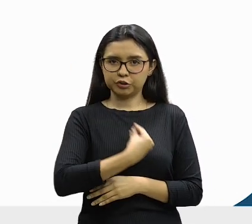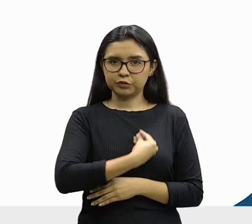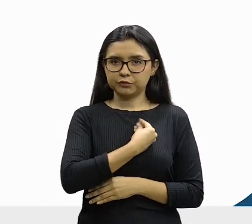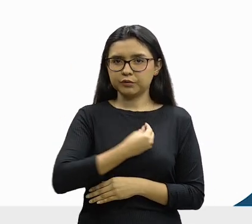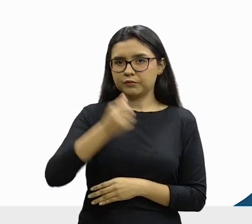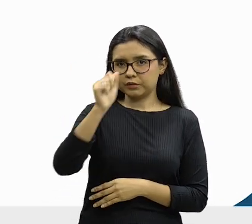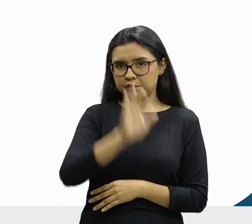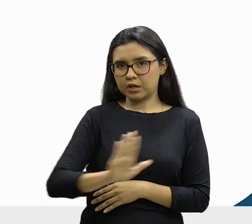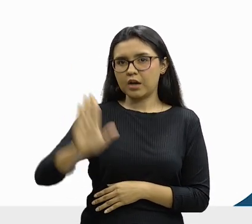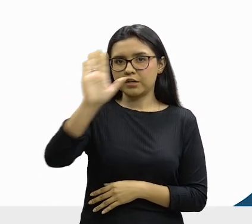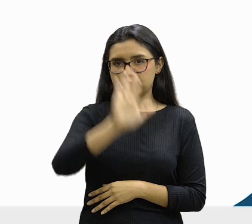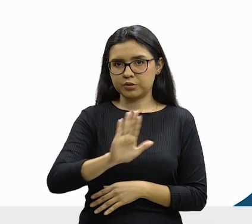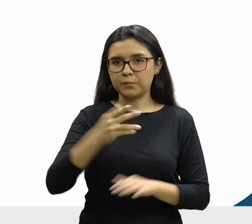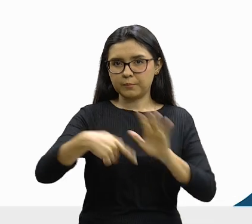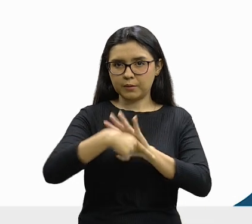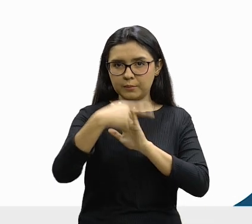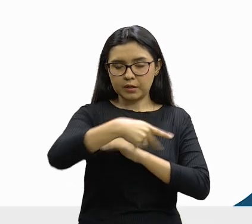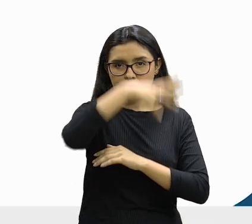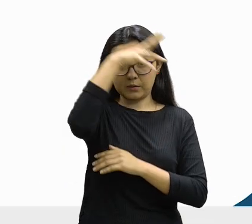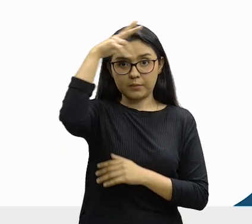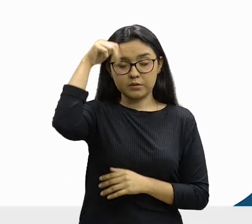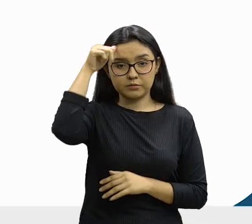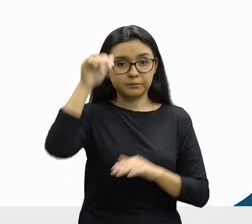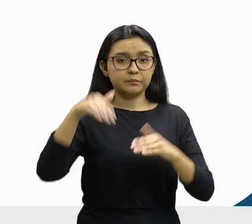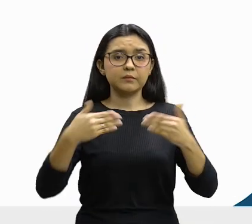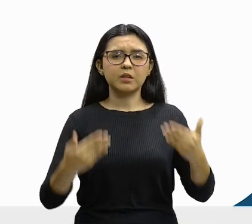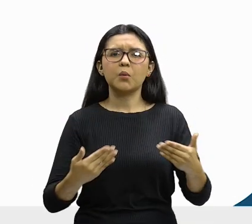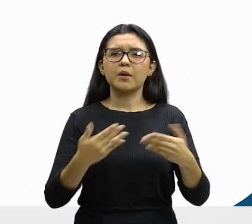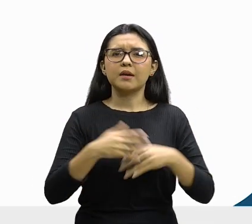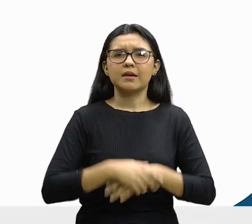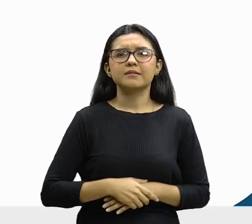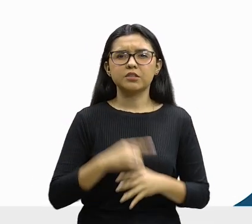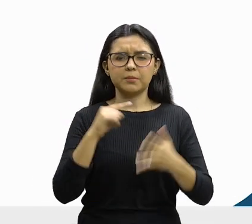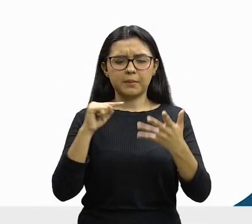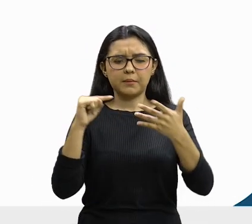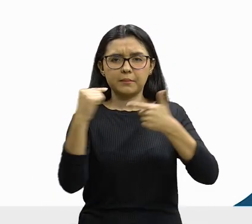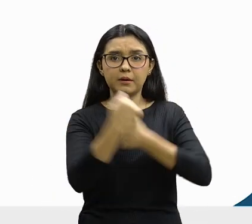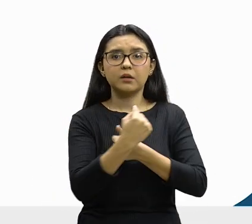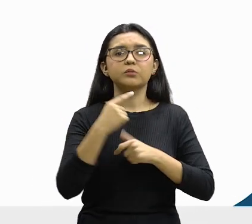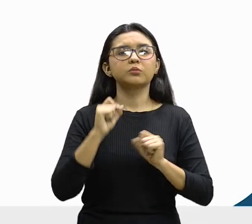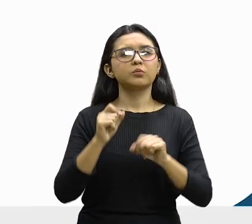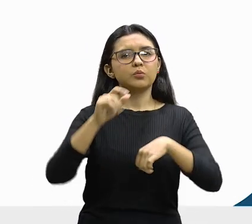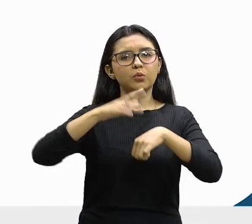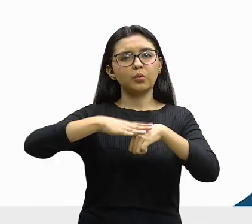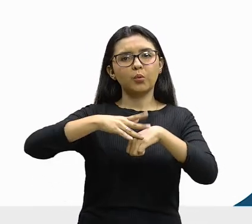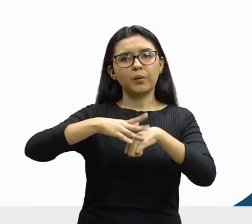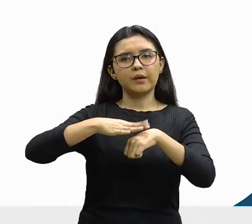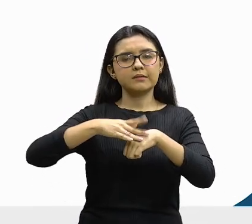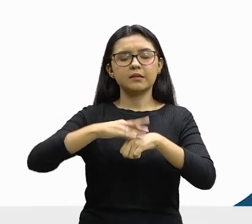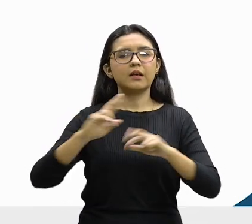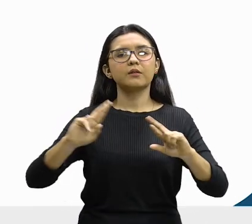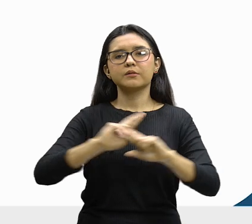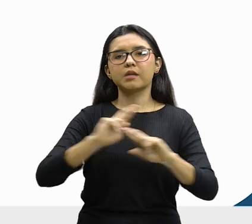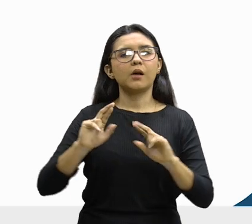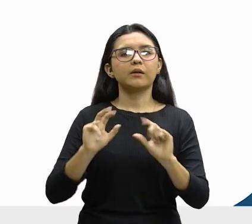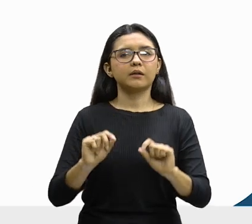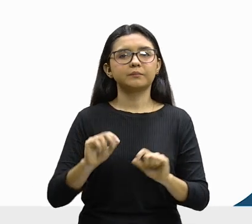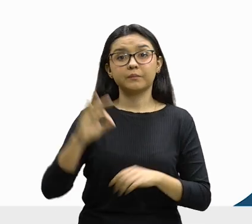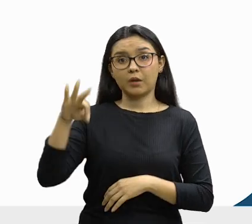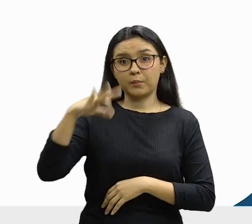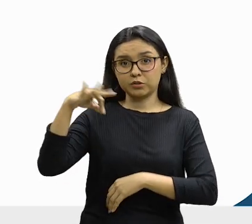região tropical, gente. Ó, essas viroses em questão são viroses que estão relacionadas a